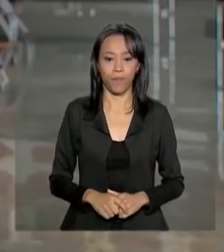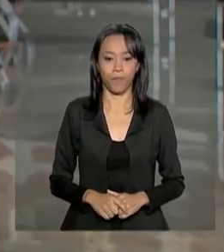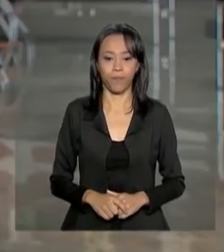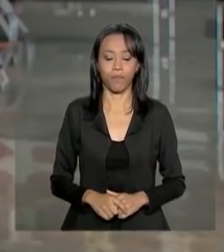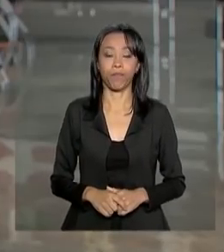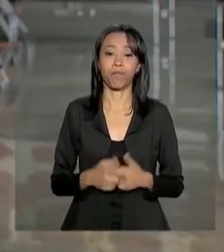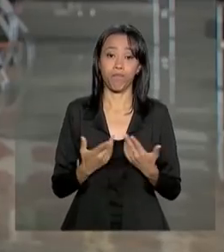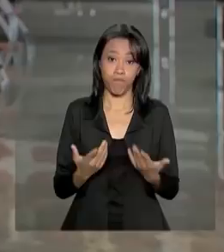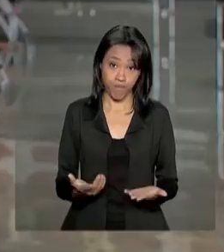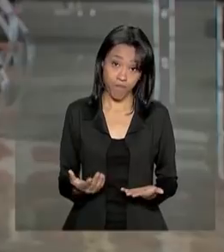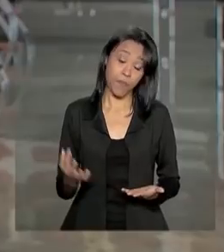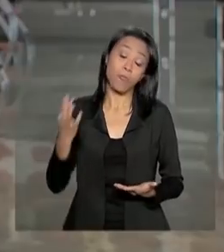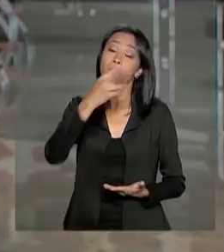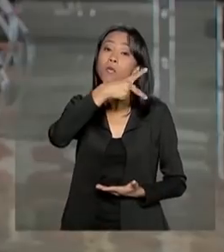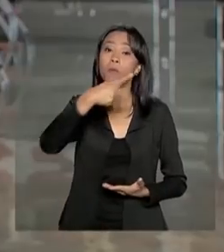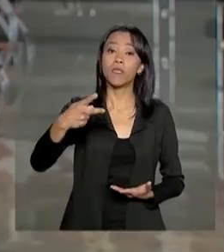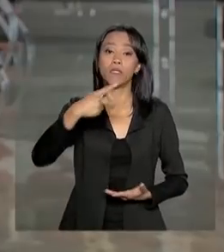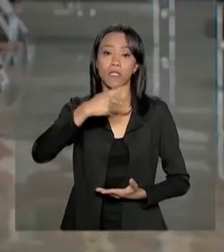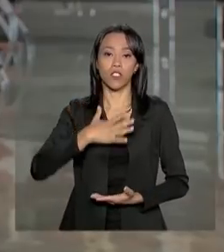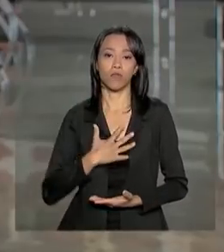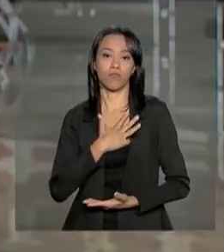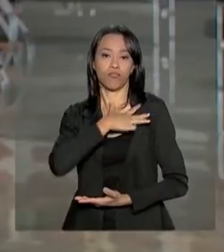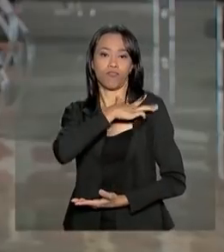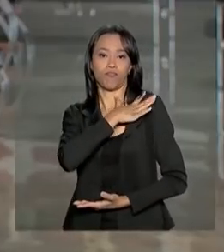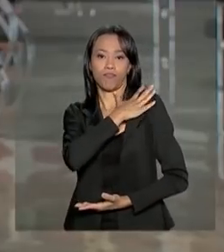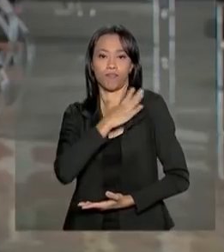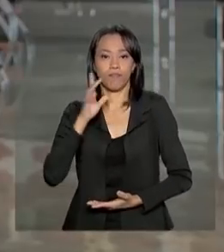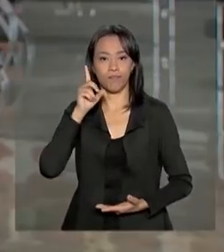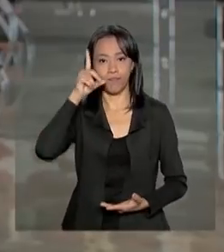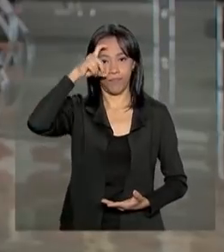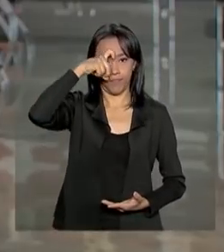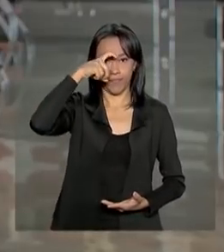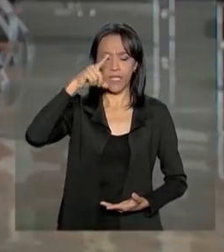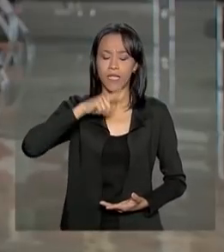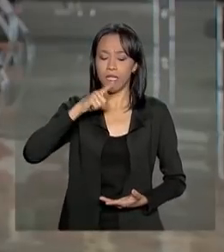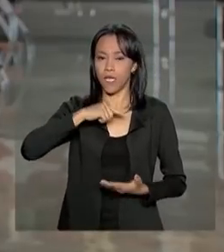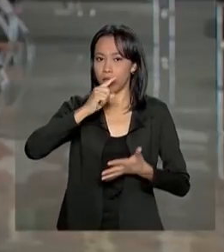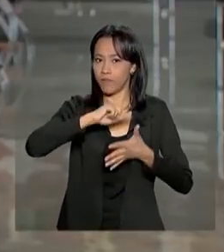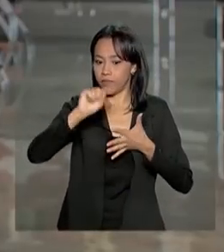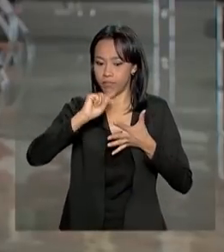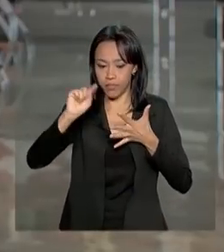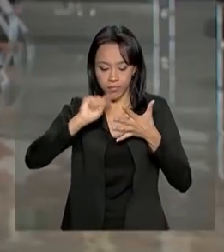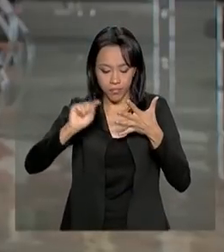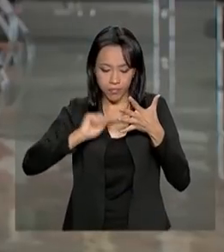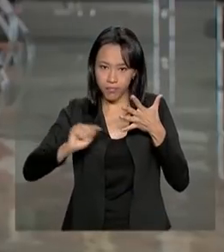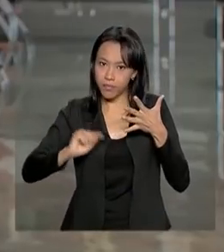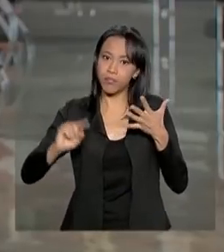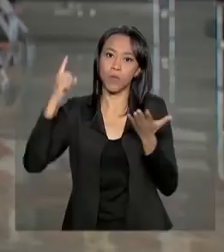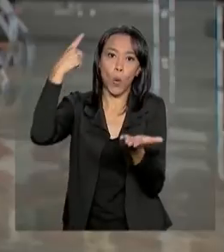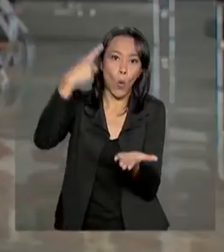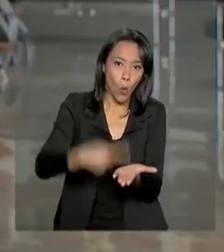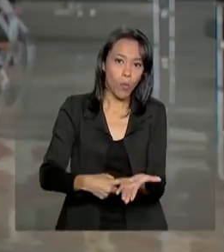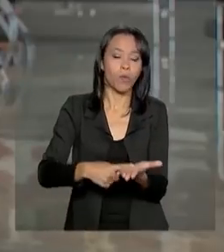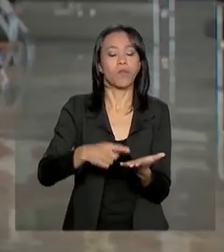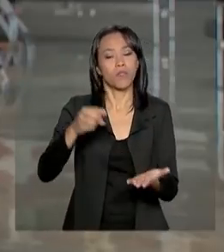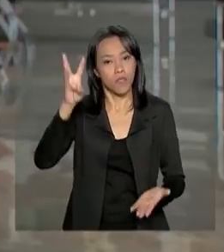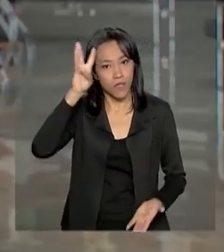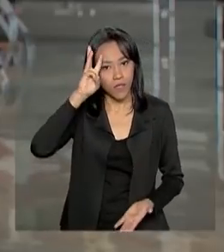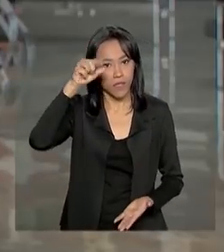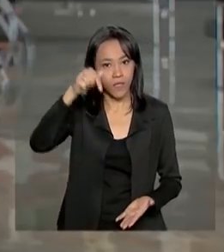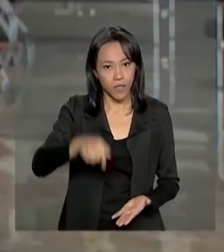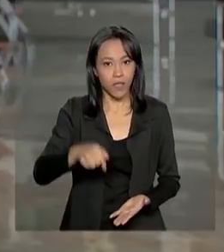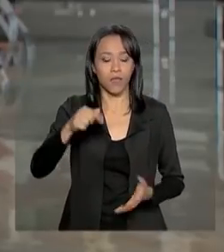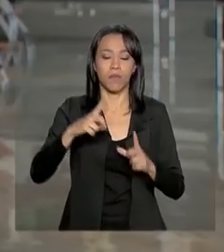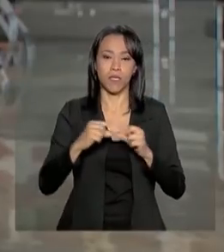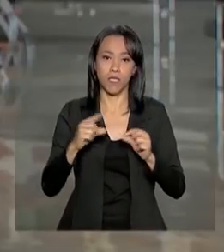E o presidente em exercício, Hamilton Mourão, cumpre uma intensa agenda de compromissos nesta terça-feira aqui em Brasília. O